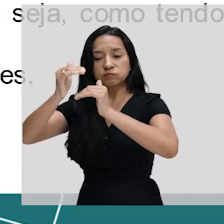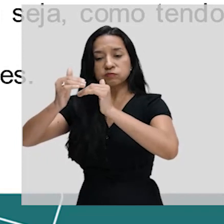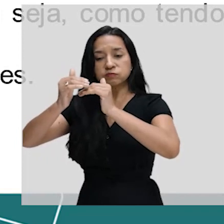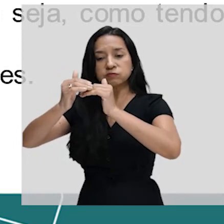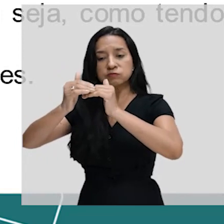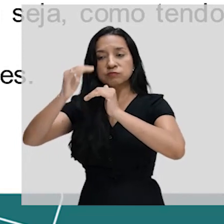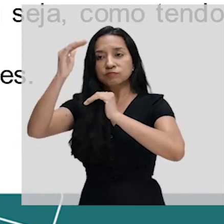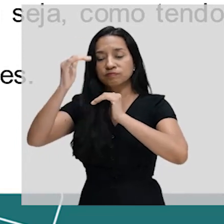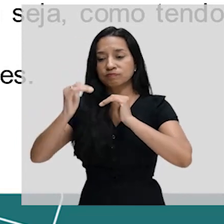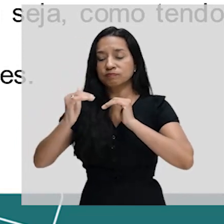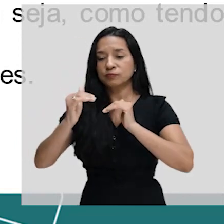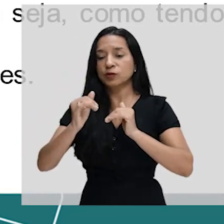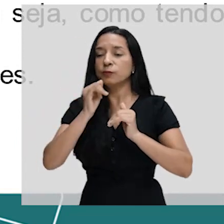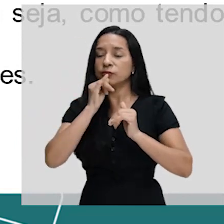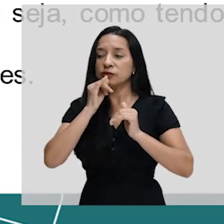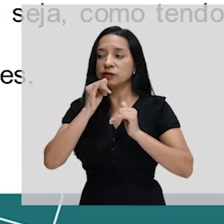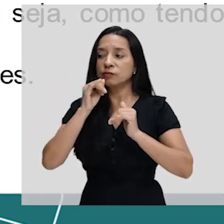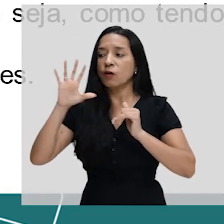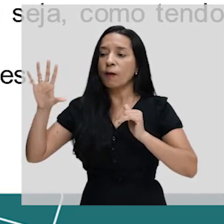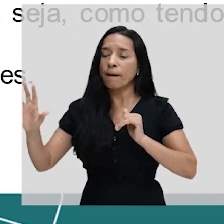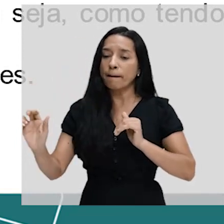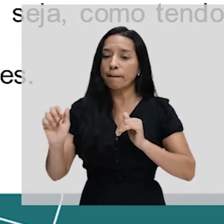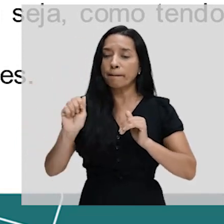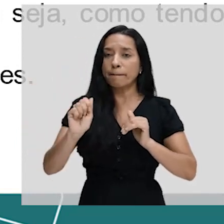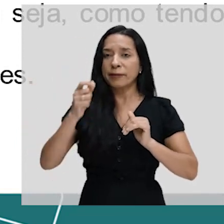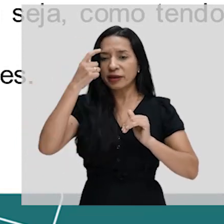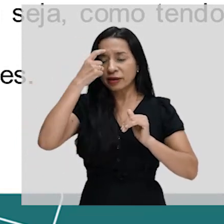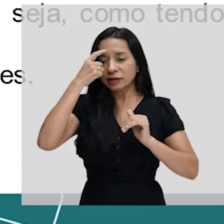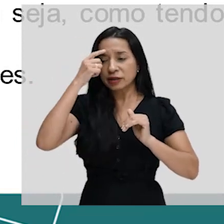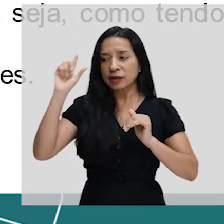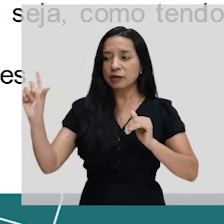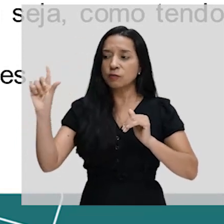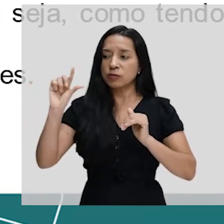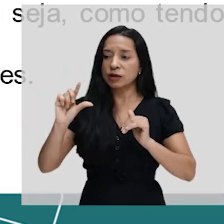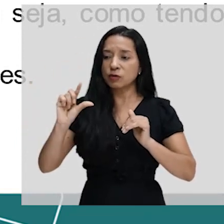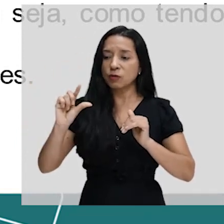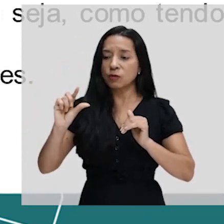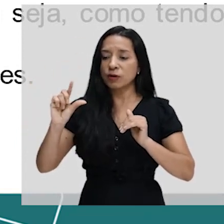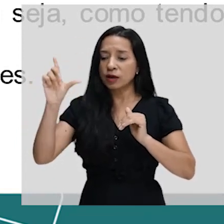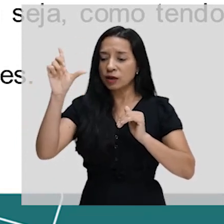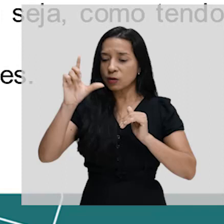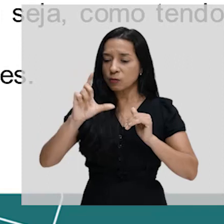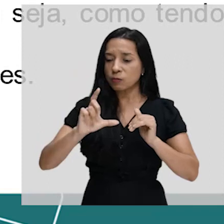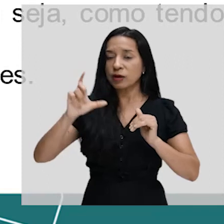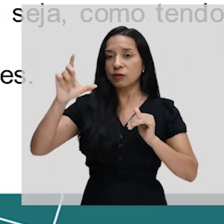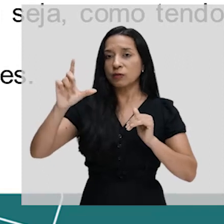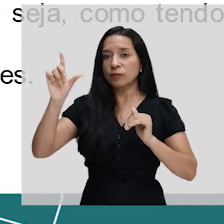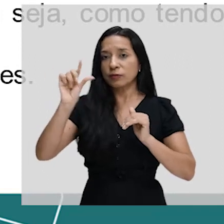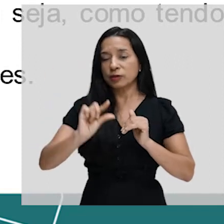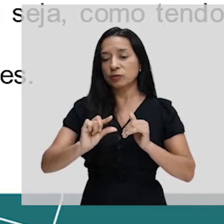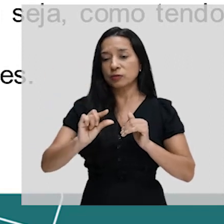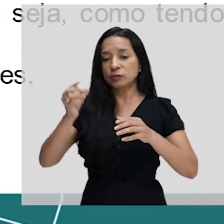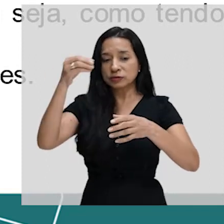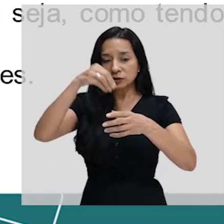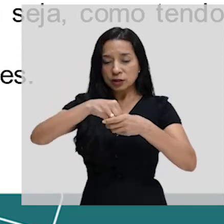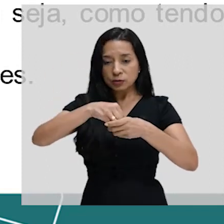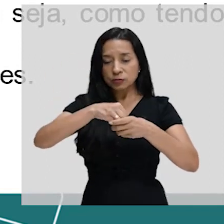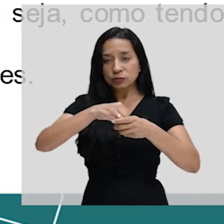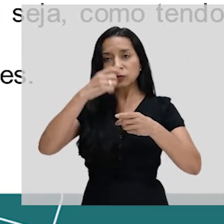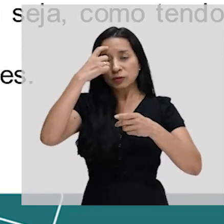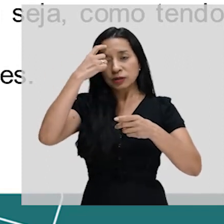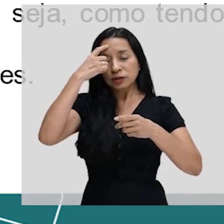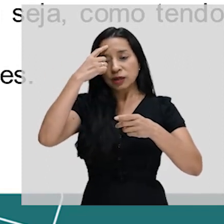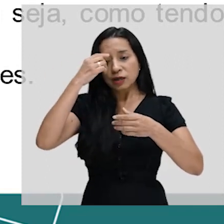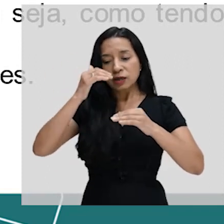ou decrescer. Eu posso pegar a ideia da maior ideia para menor ou vice-versa. Então, mas sempre dentro de uma ideia, dentro de uma